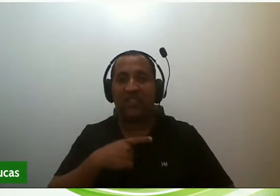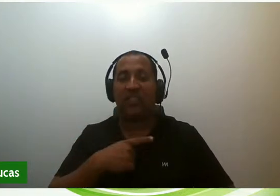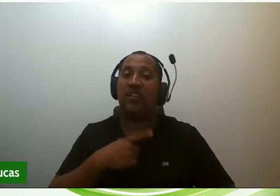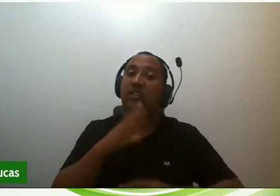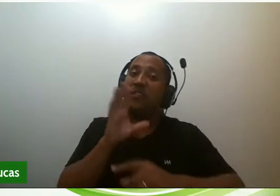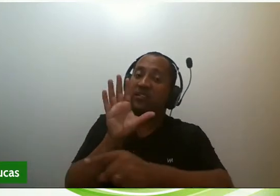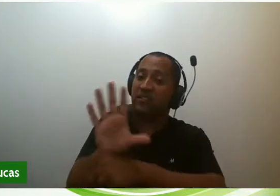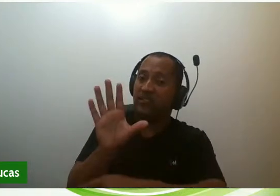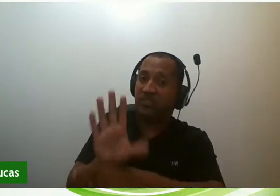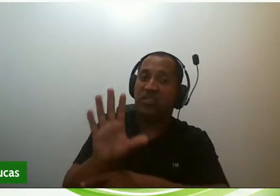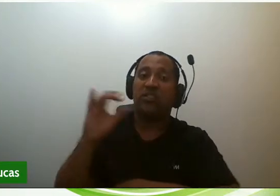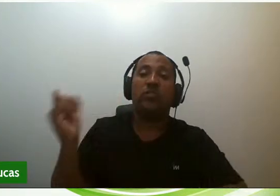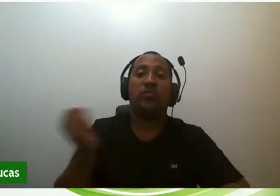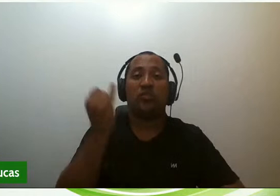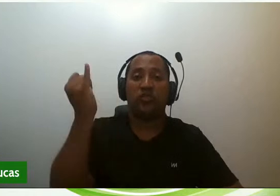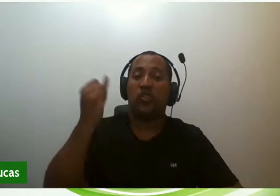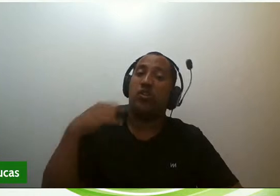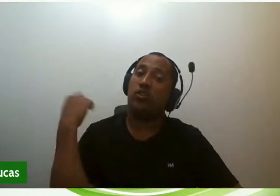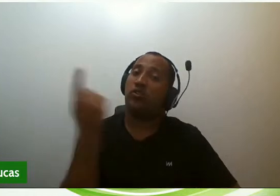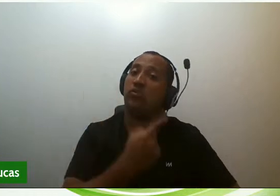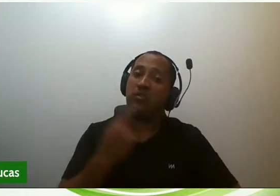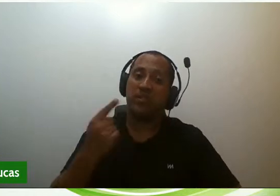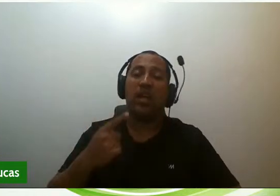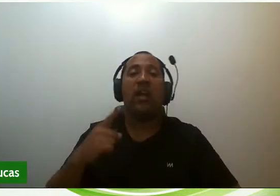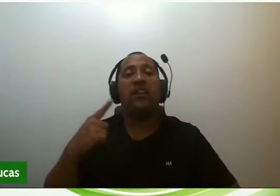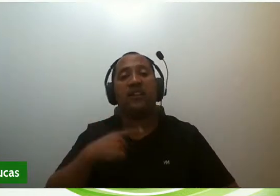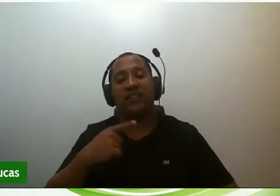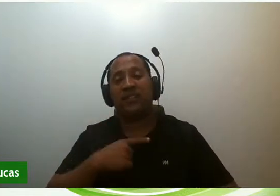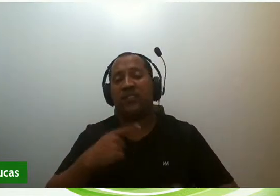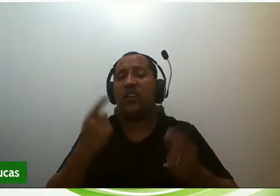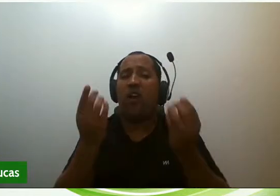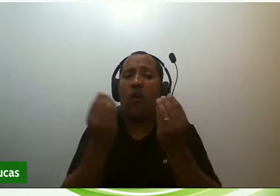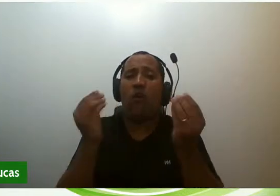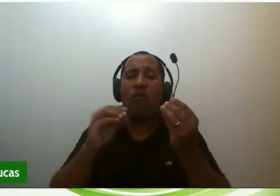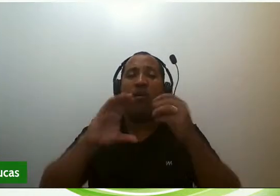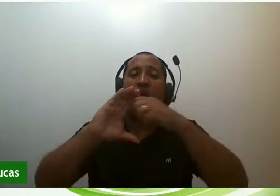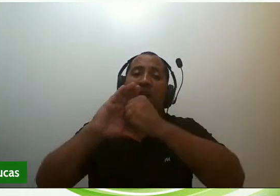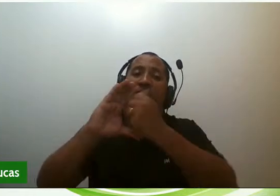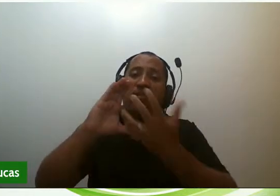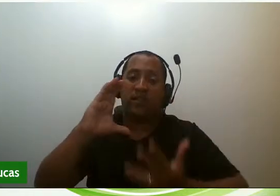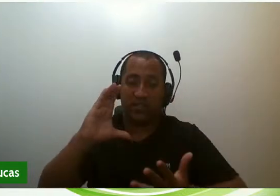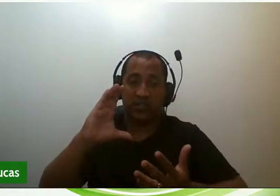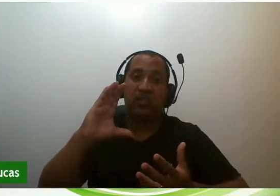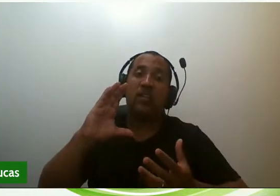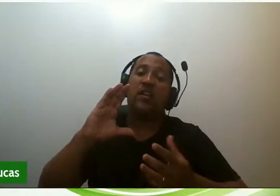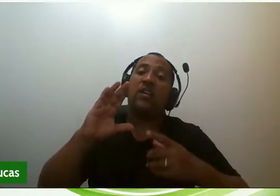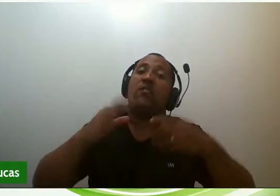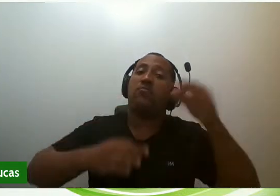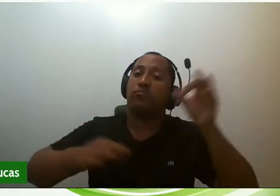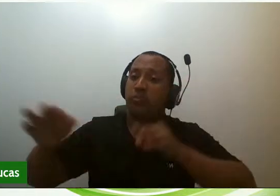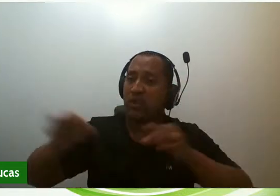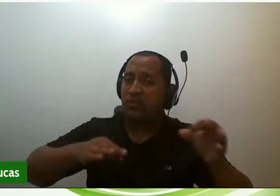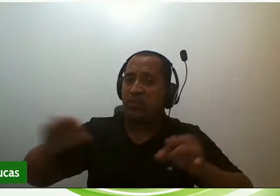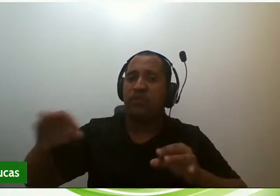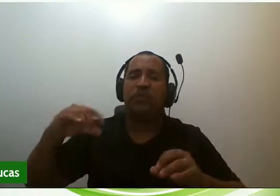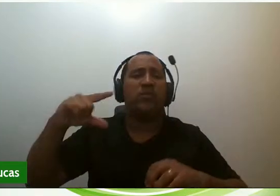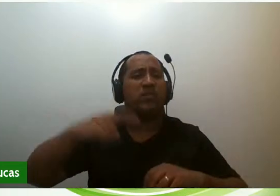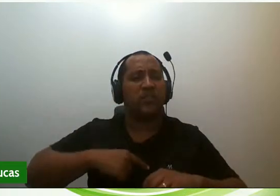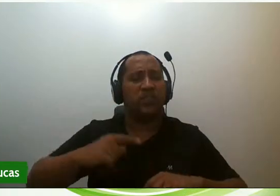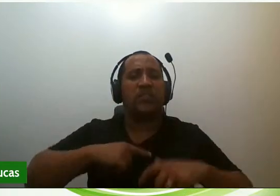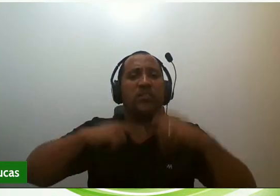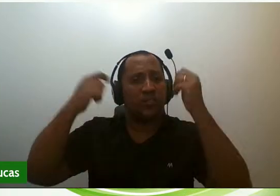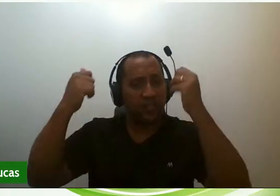contribuições importantíssimas para a gente em relação às características, à forma de preparo, à forma de